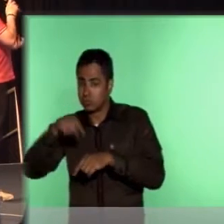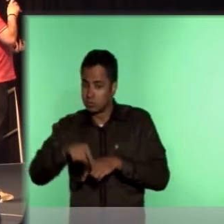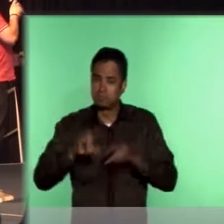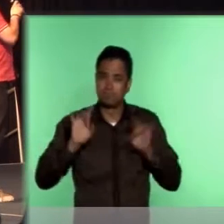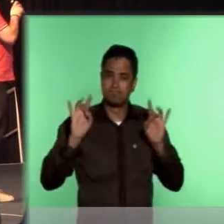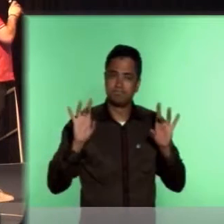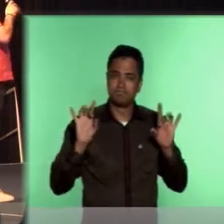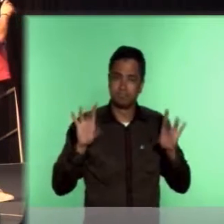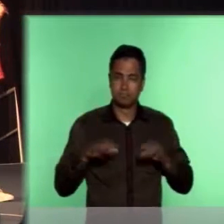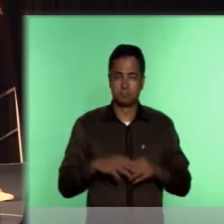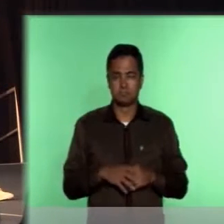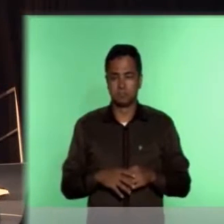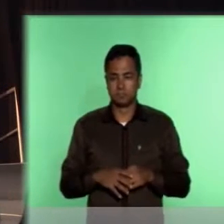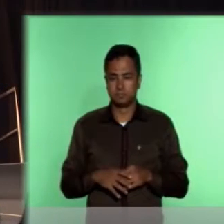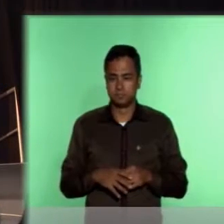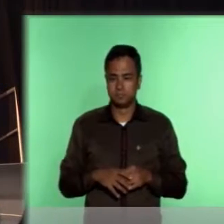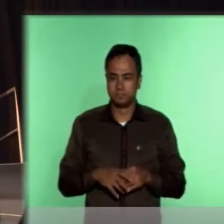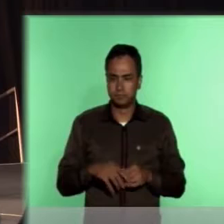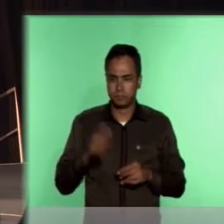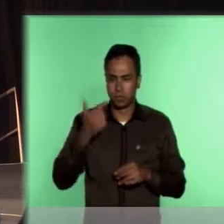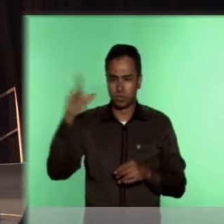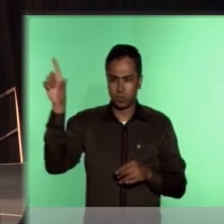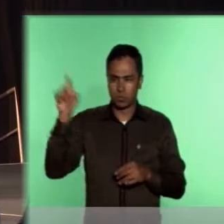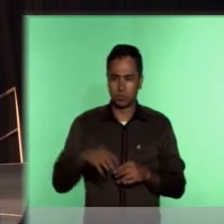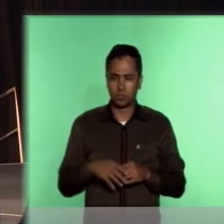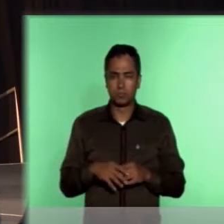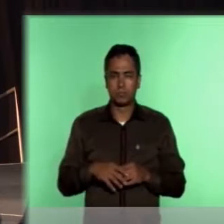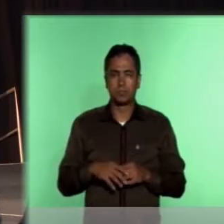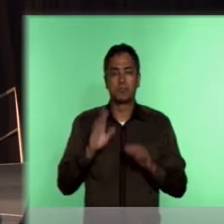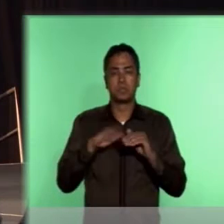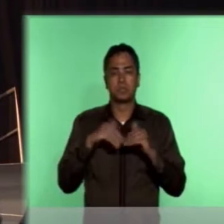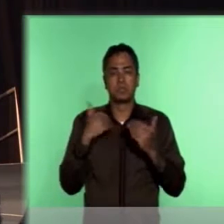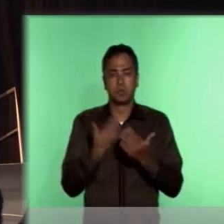é universalizar o acesso à educação primária.